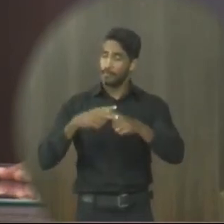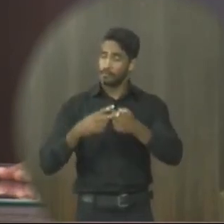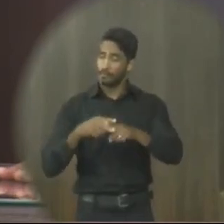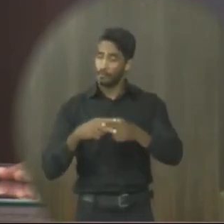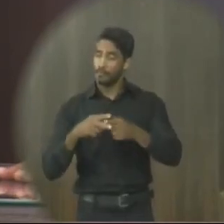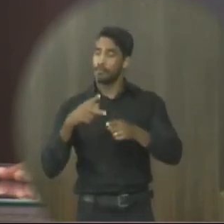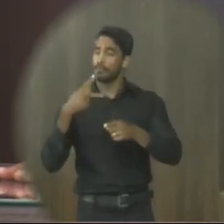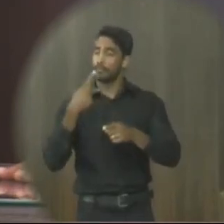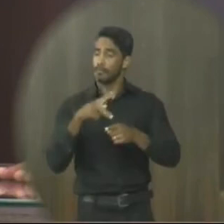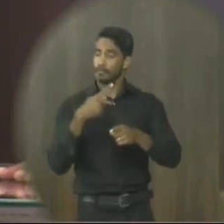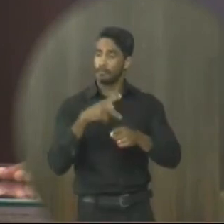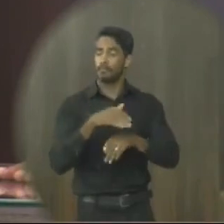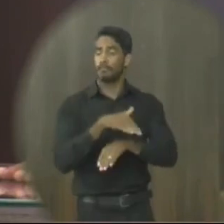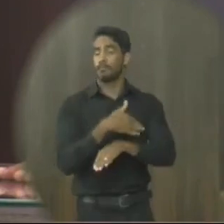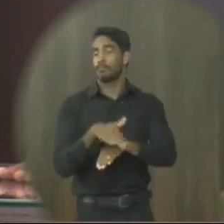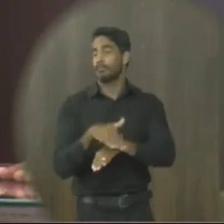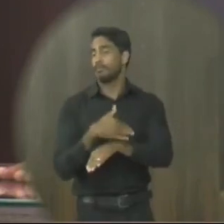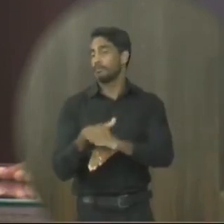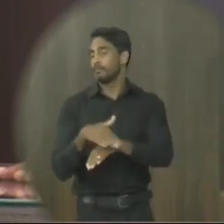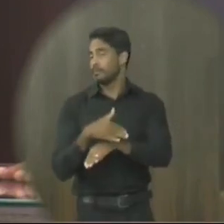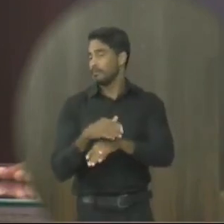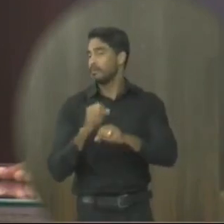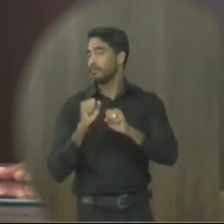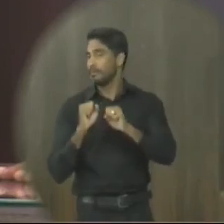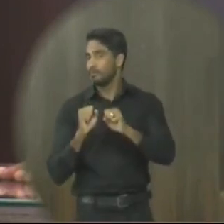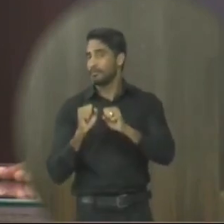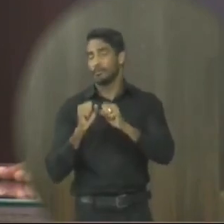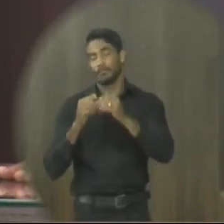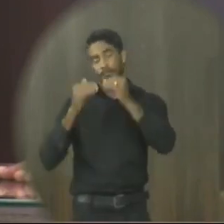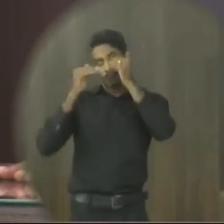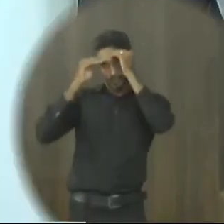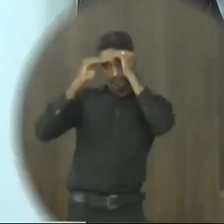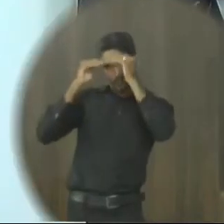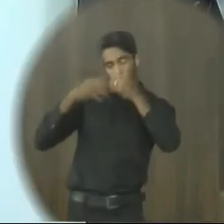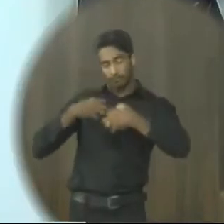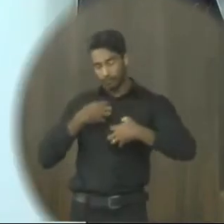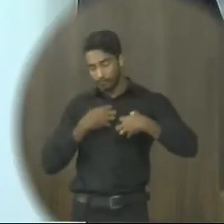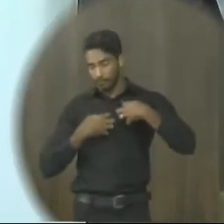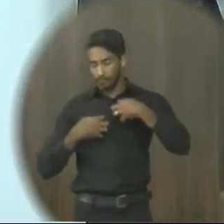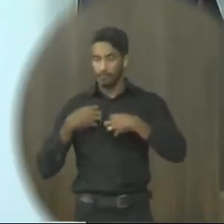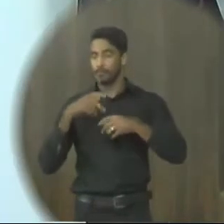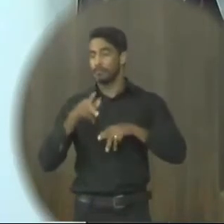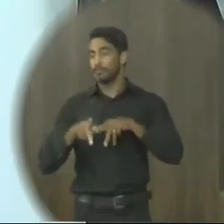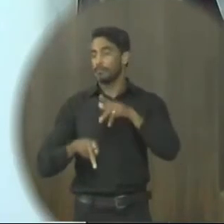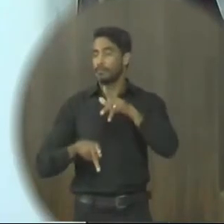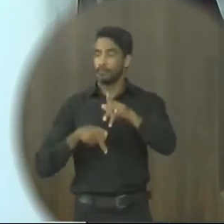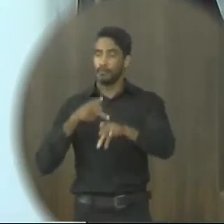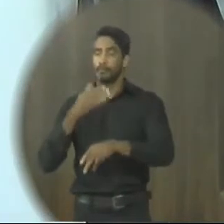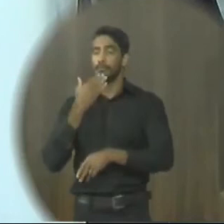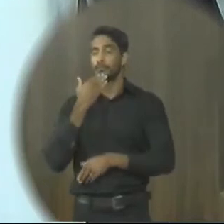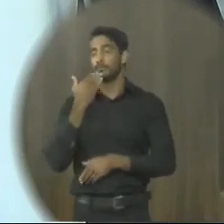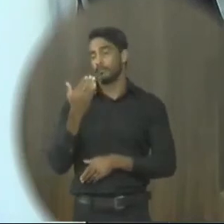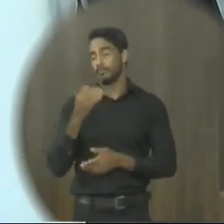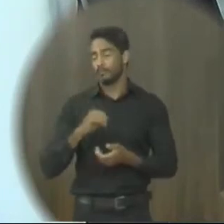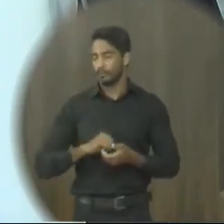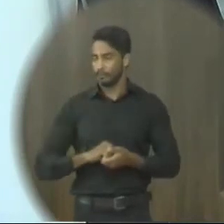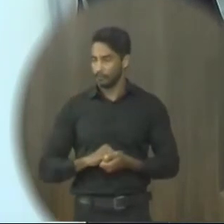fizerem necessárias para que possamos atender anseios das reivindicações da nossa